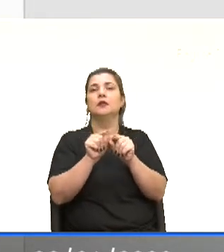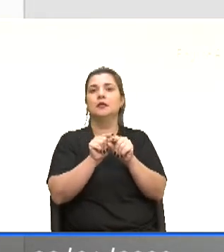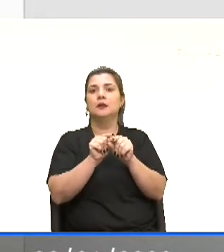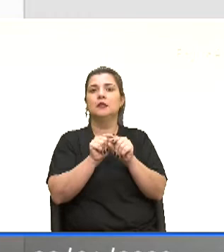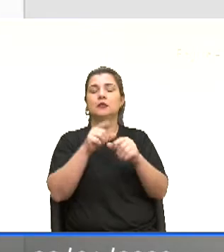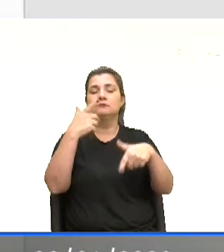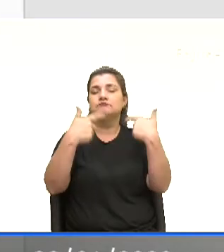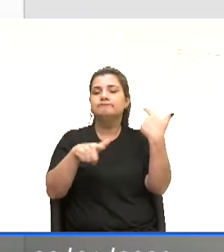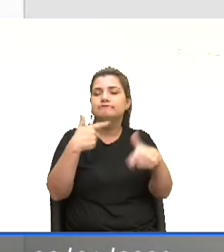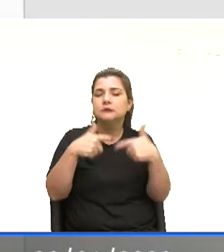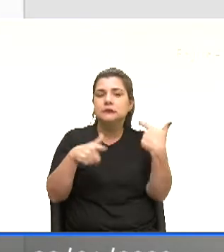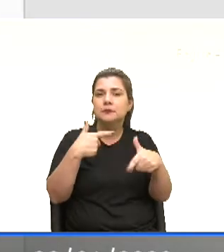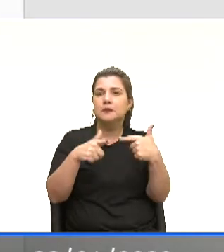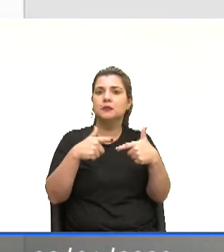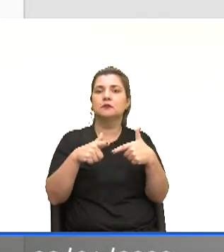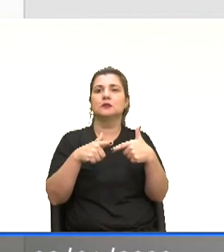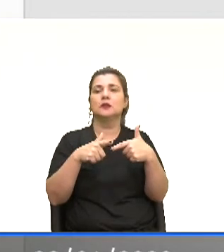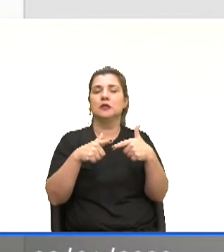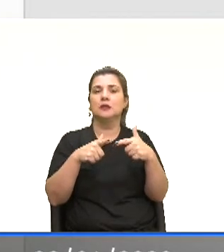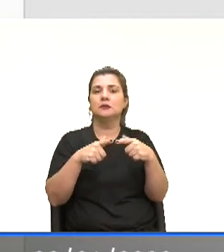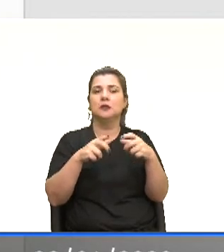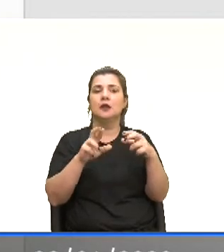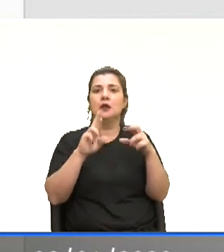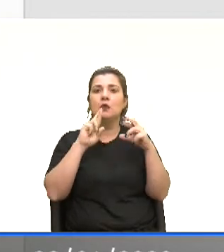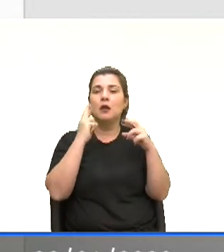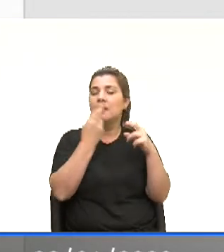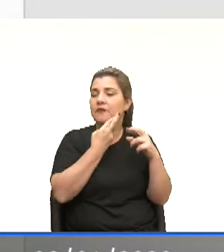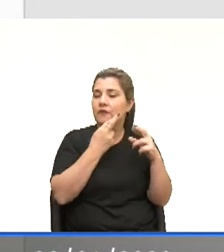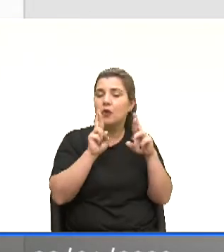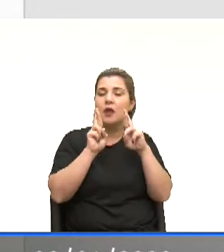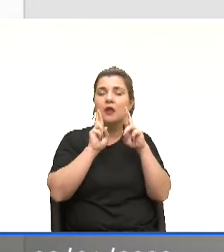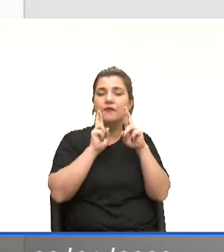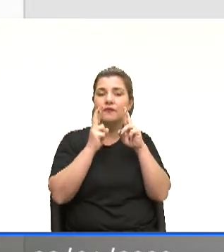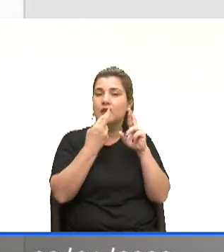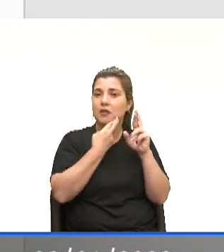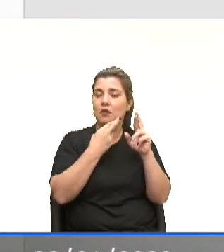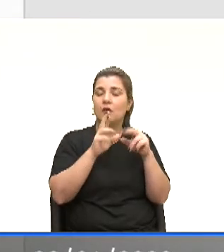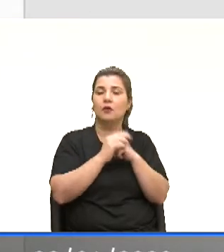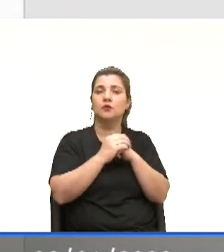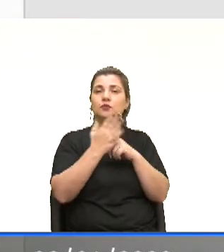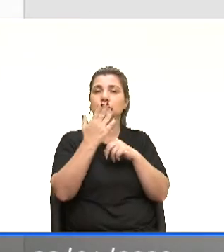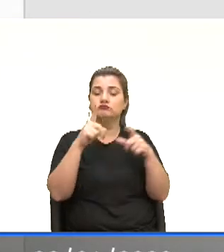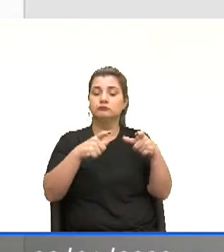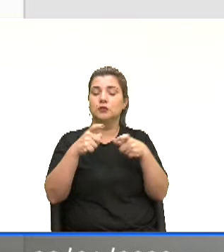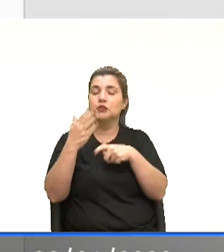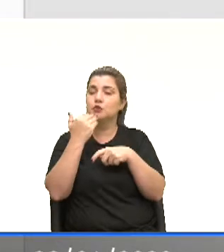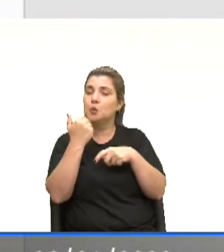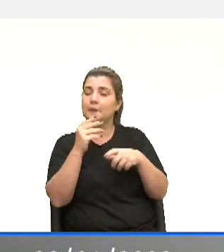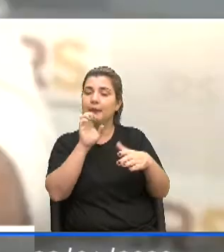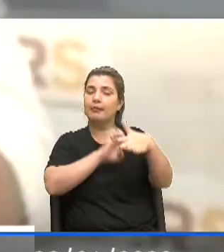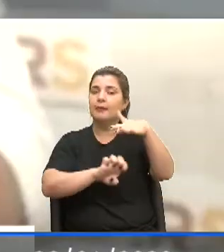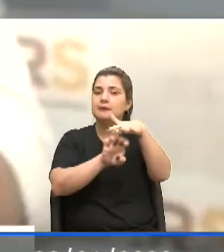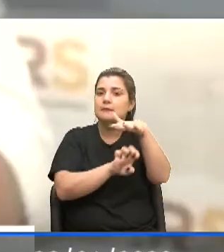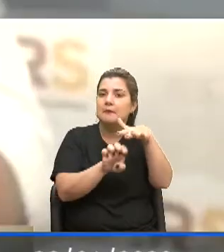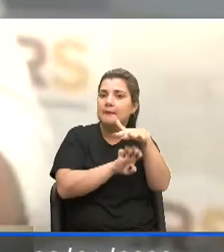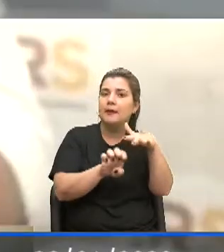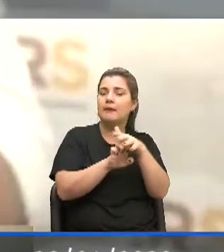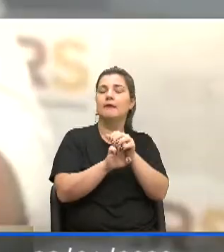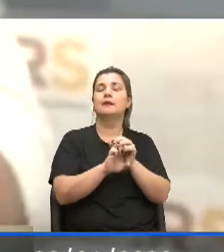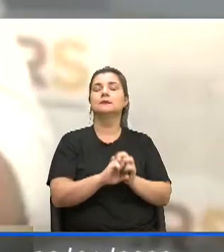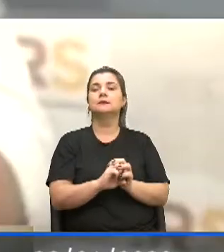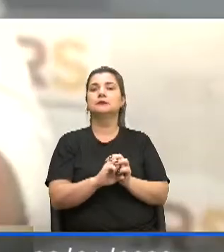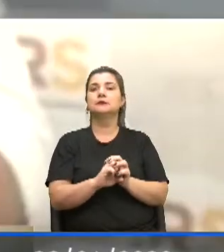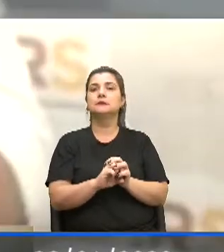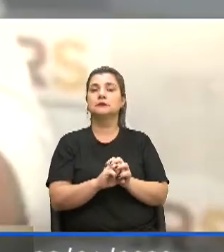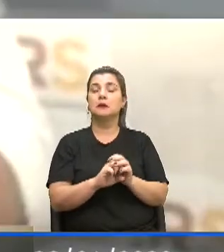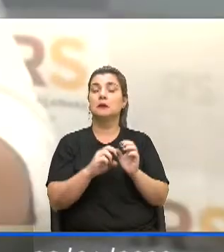né, de refeitórios das empresas. É isso que a gente quer. E a portaria ela vem com esse intuito também, para